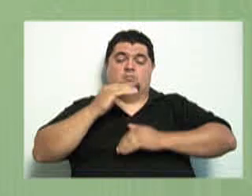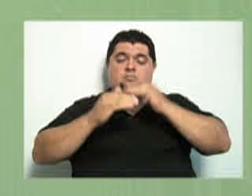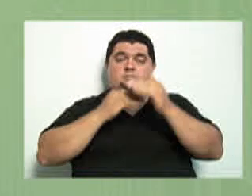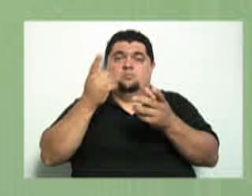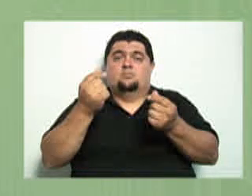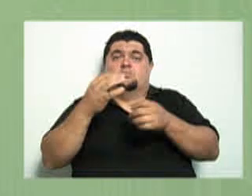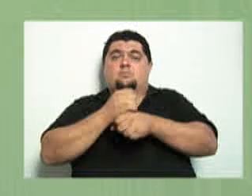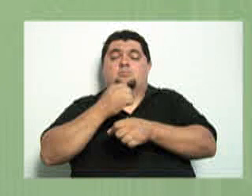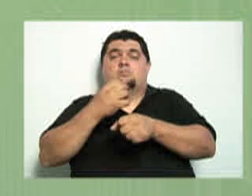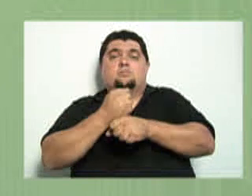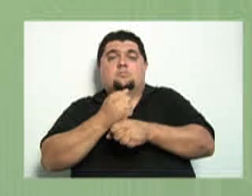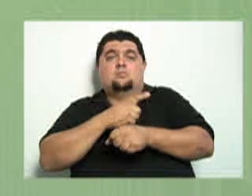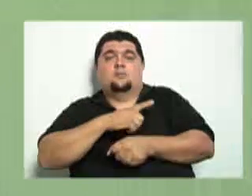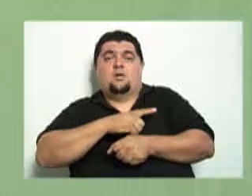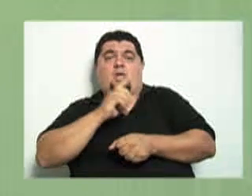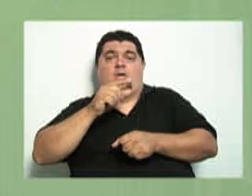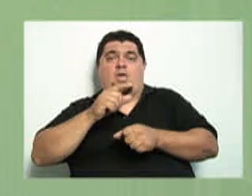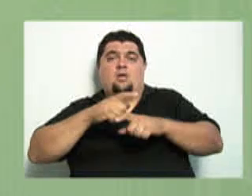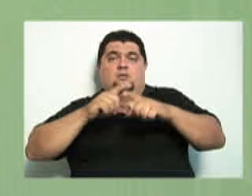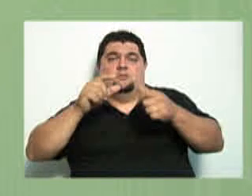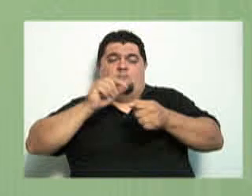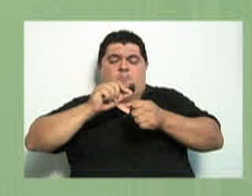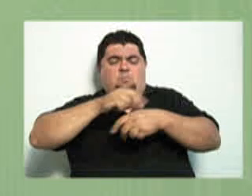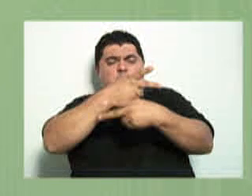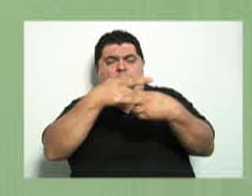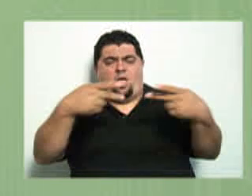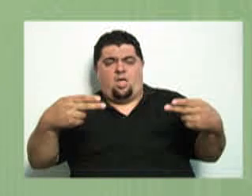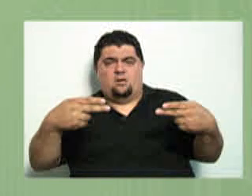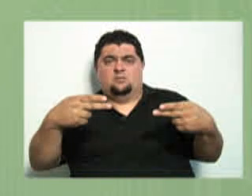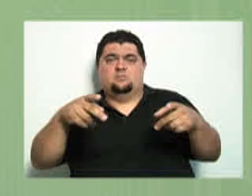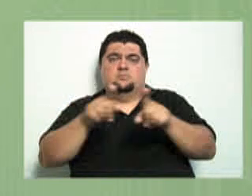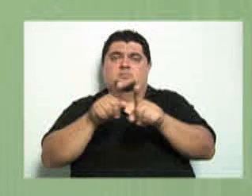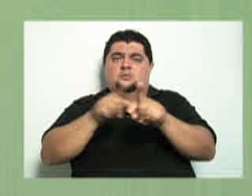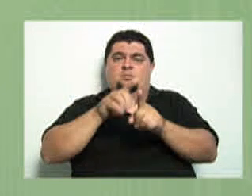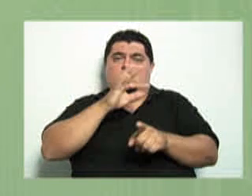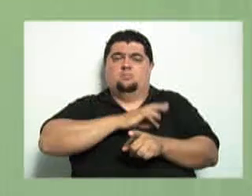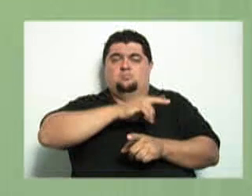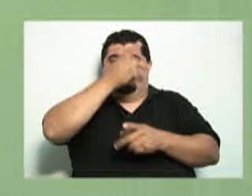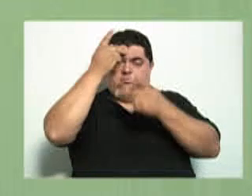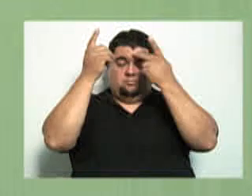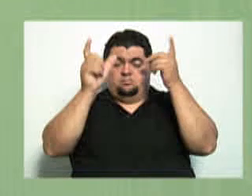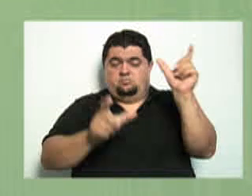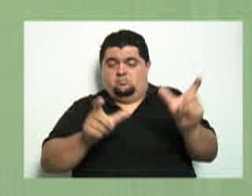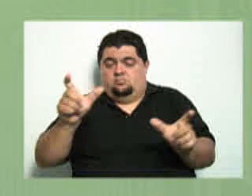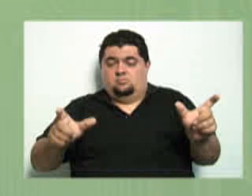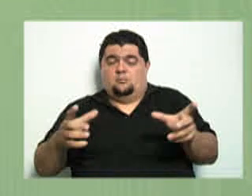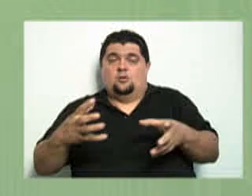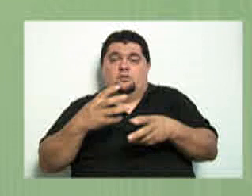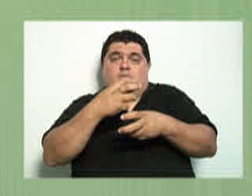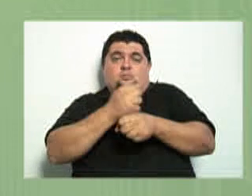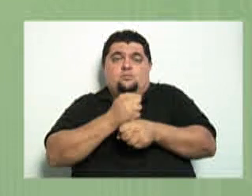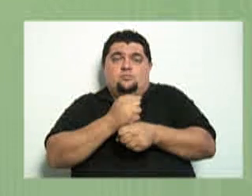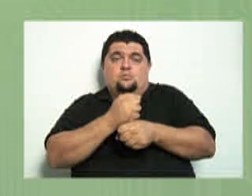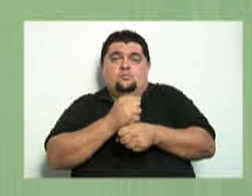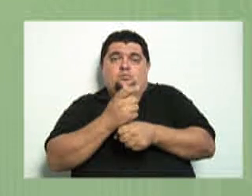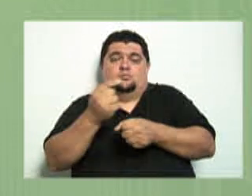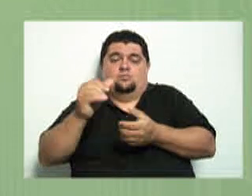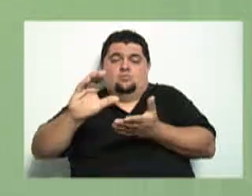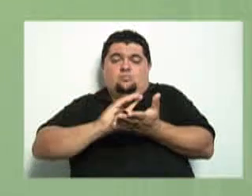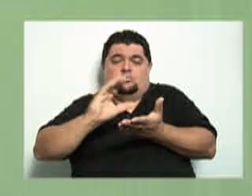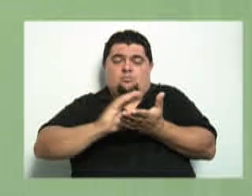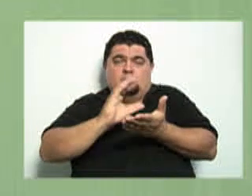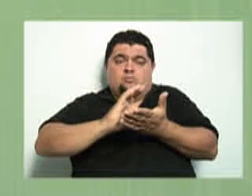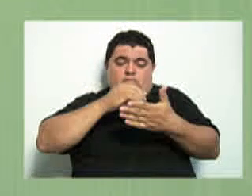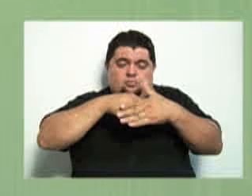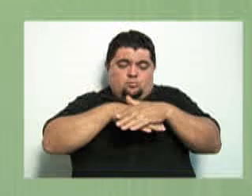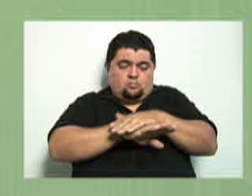econômico se caracteriza pelo aumento sustentável da produtividade ou renda por habitante, acompanhado de acumulação de capital e